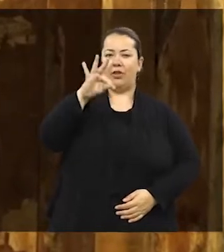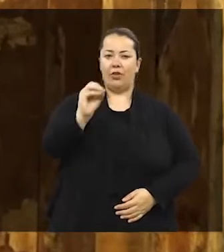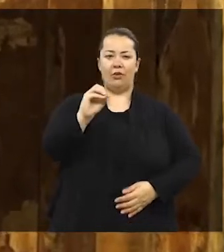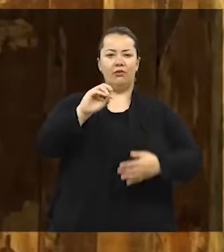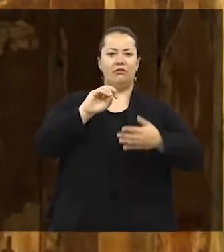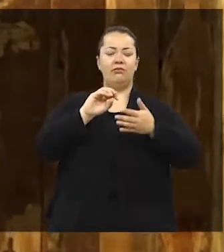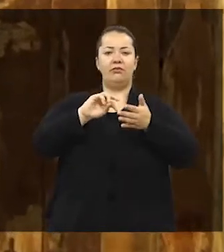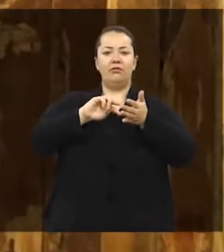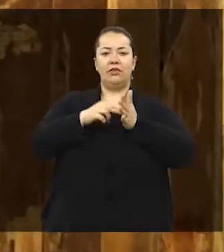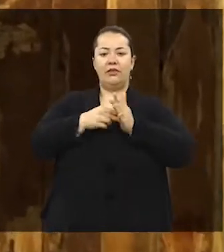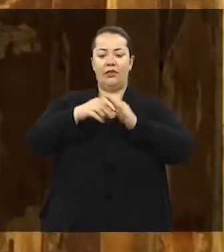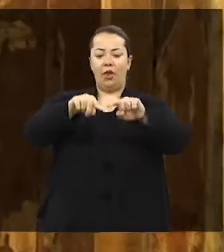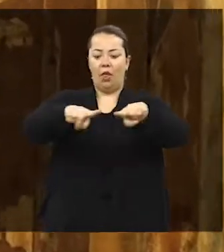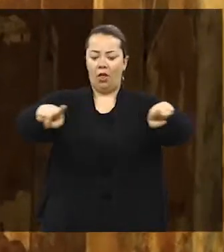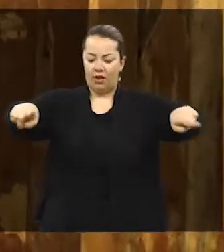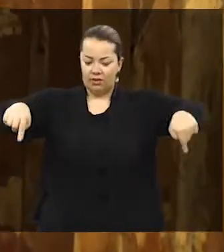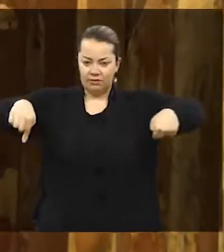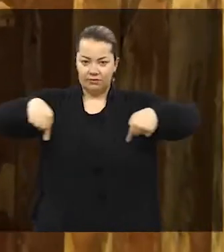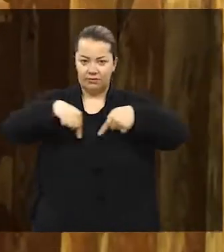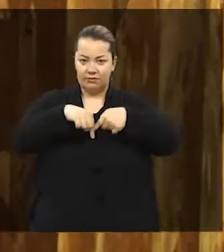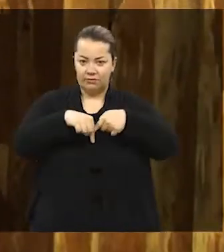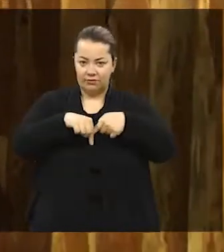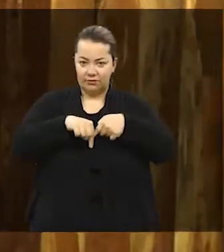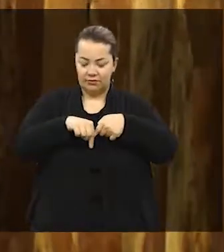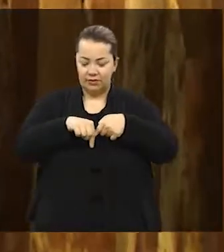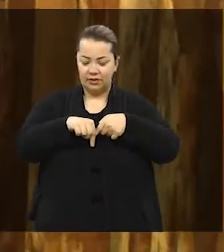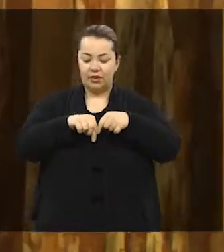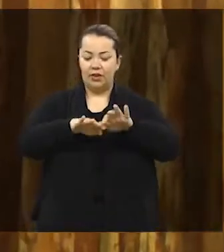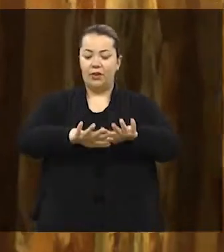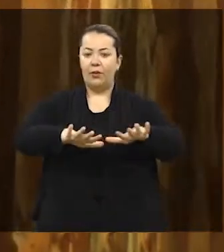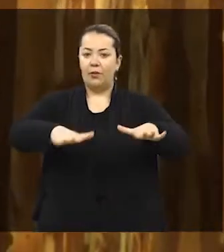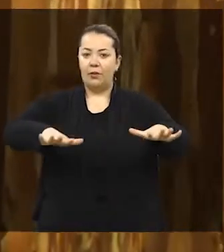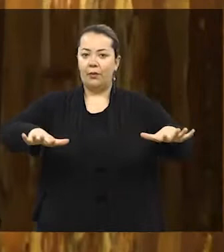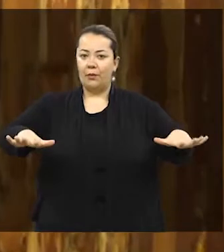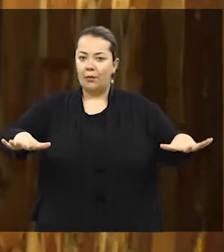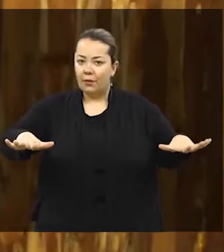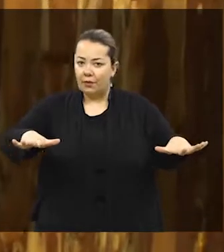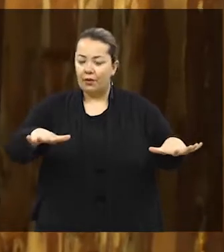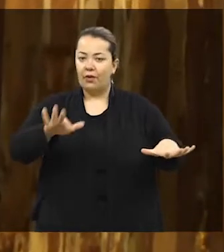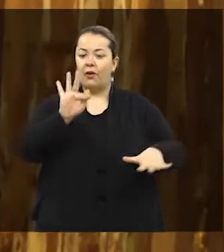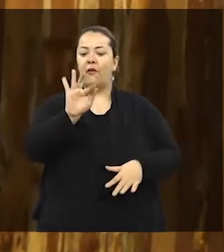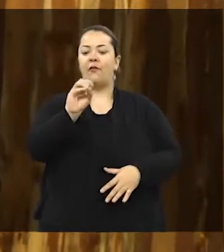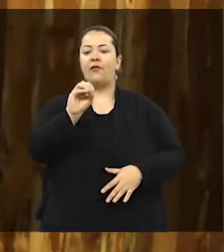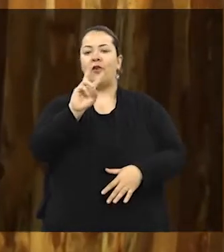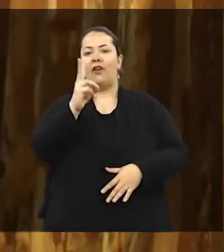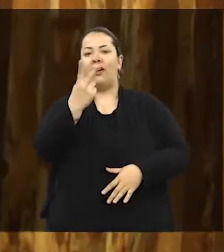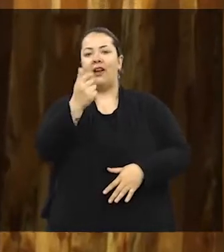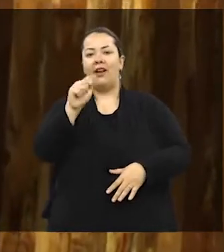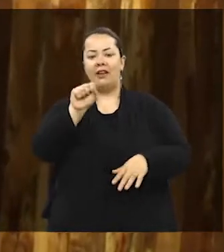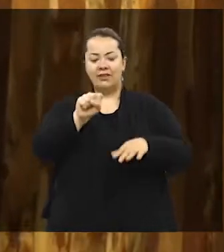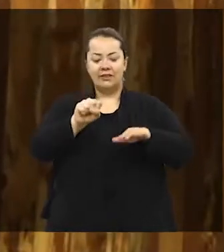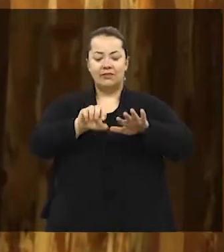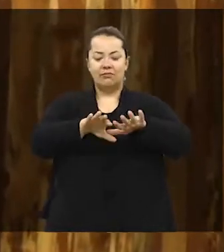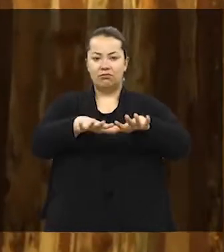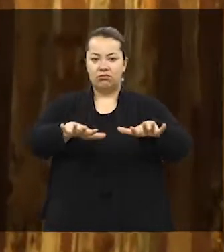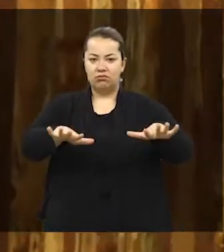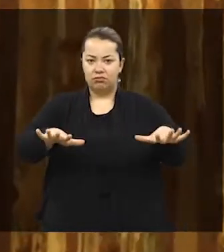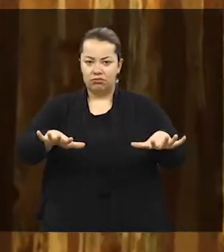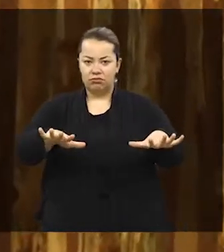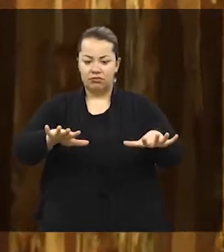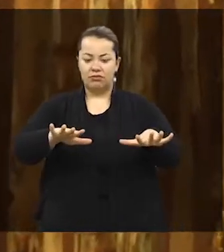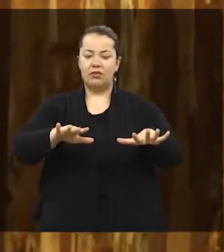último processo é o canchamento. O canchamento, como o seu próprio nome diz, é uma